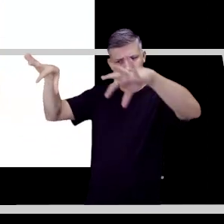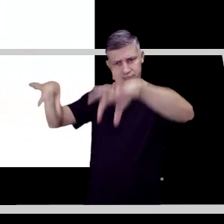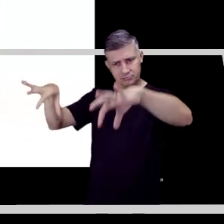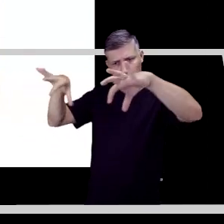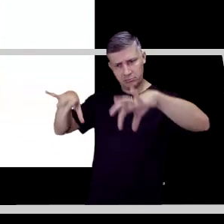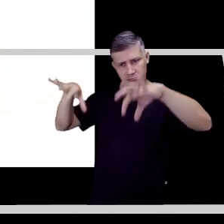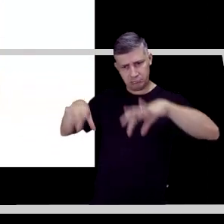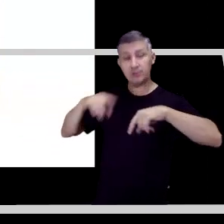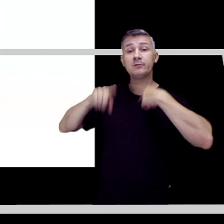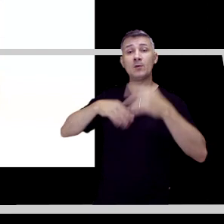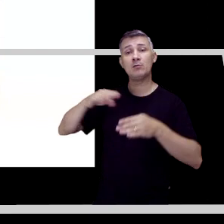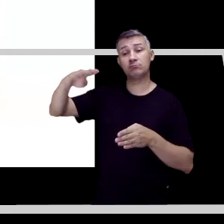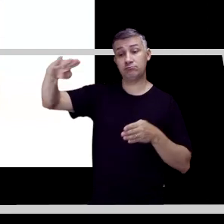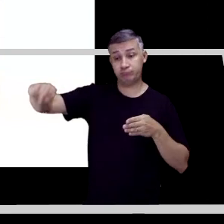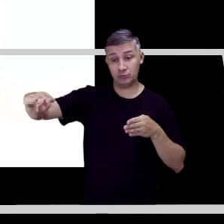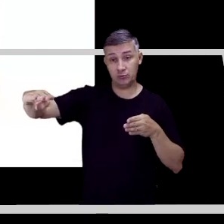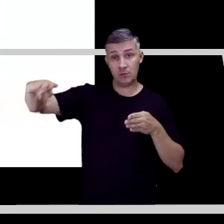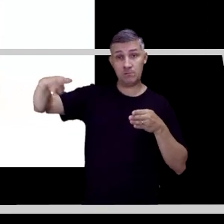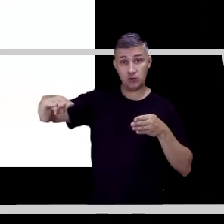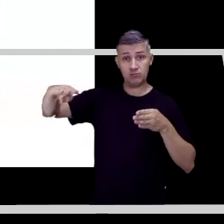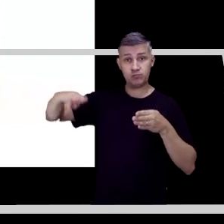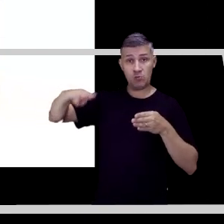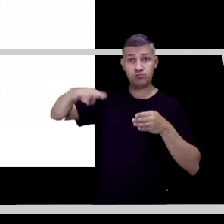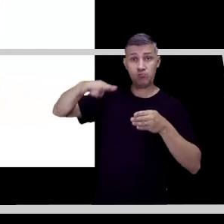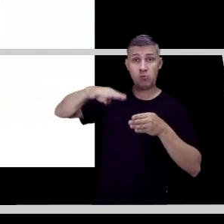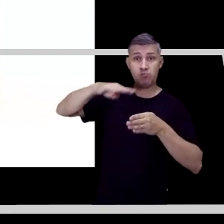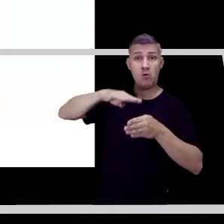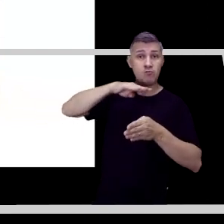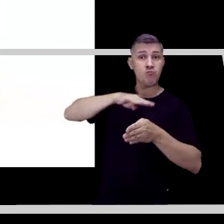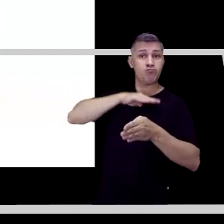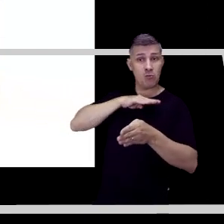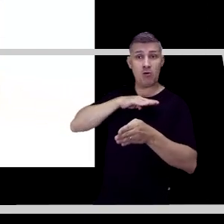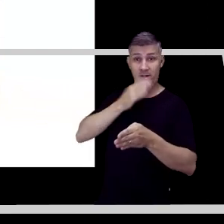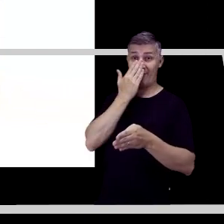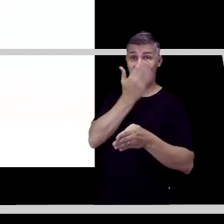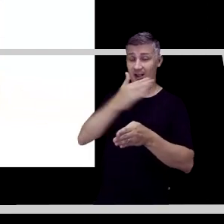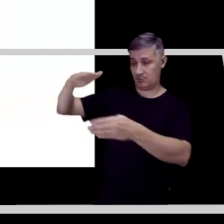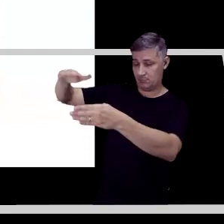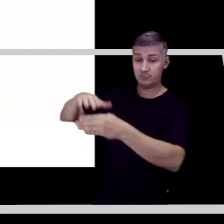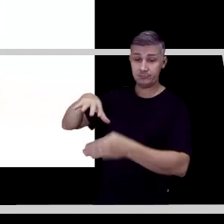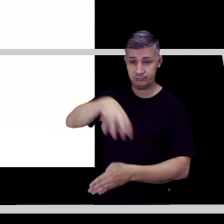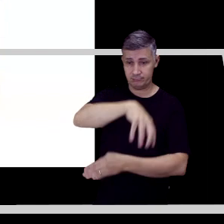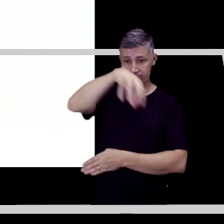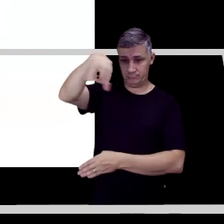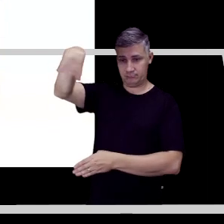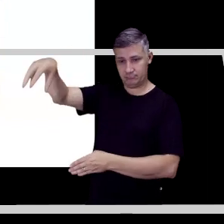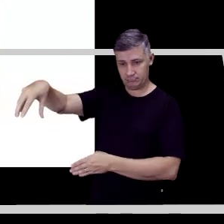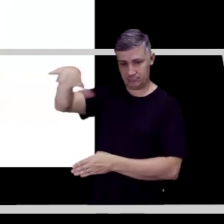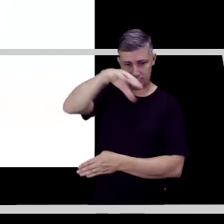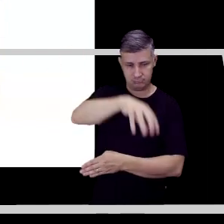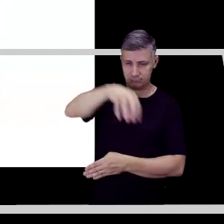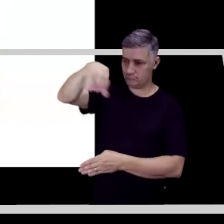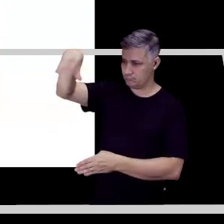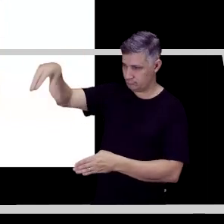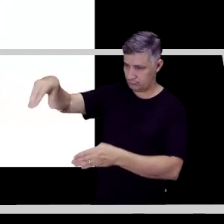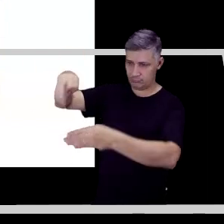pré-fabricados, e aí vem sequencialmente, no caso dos fundos, que seria o lago, para frente, para o guindaste poder se movimentar,